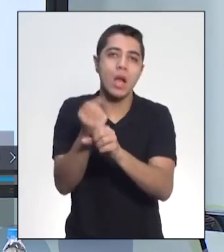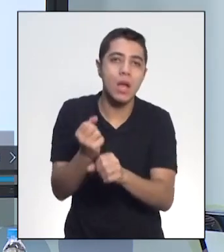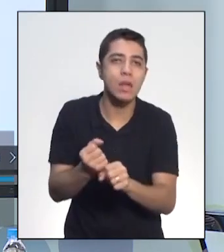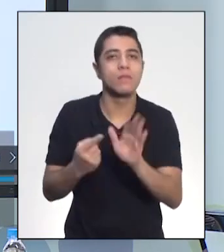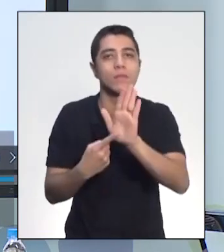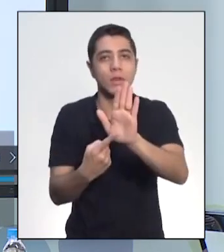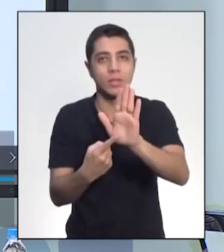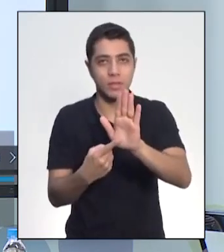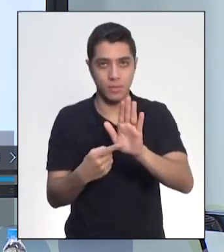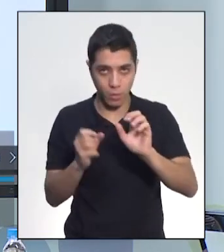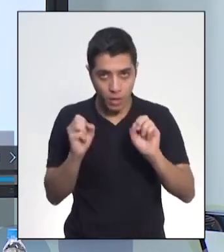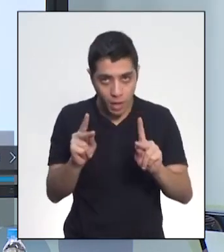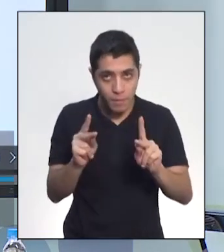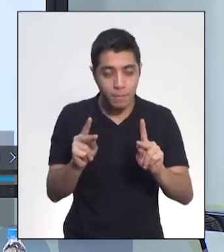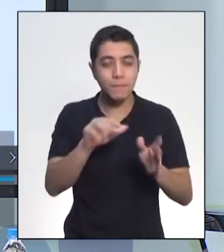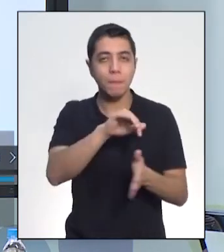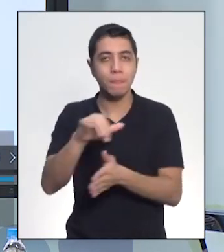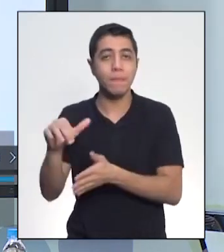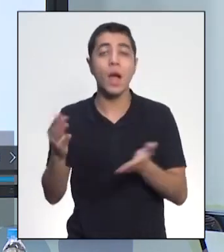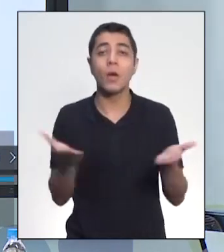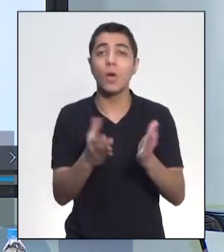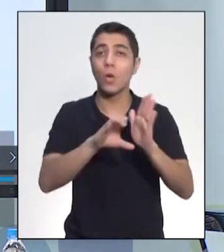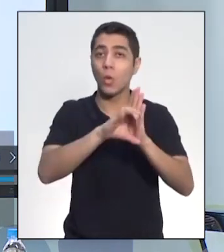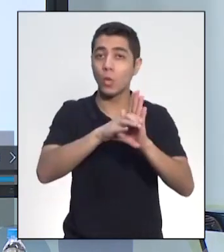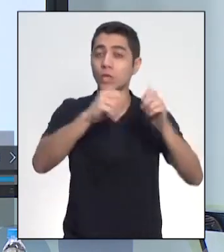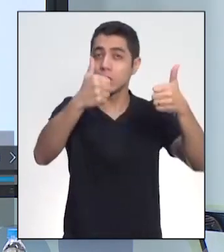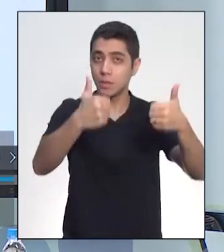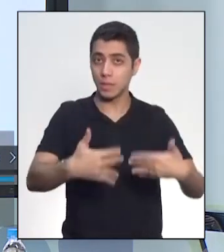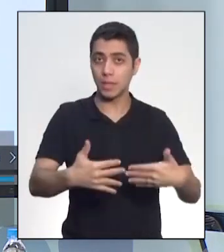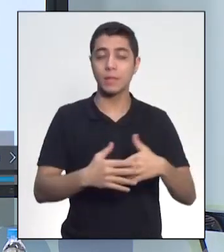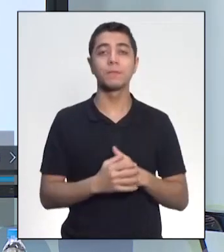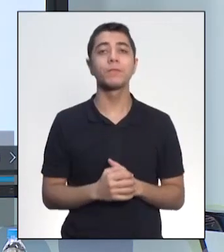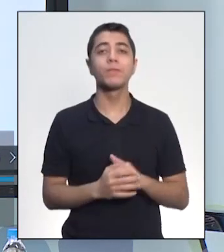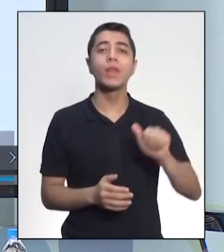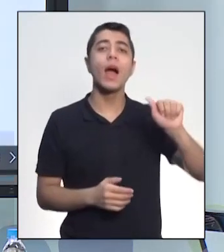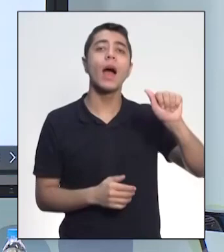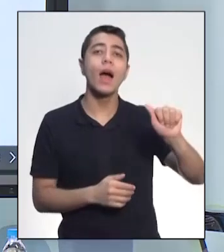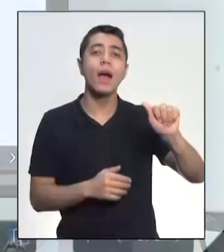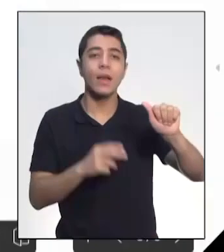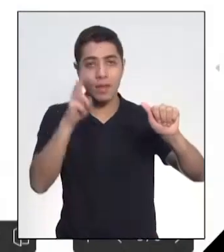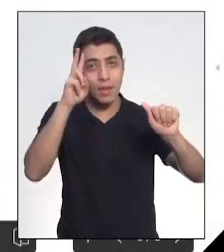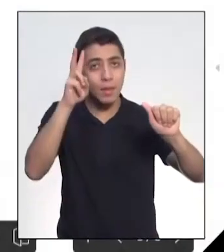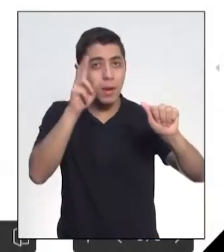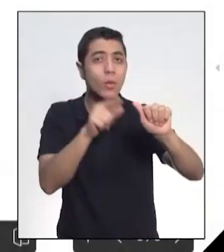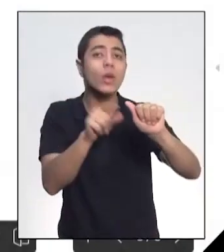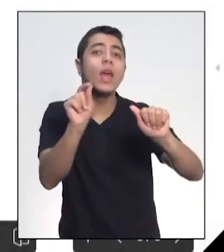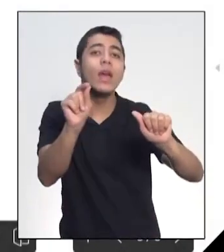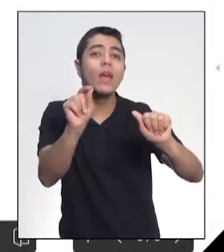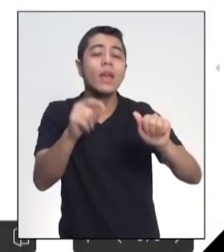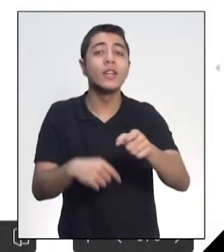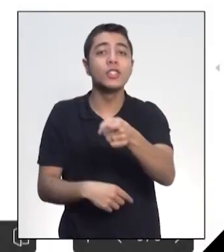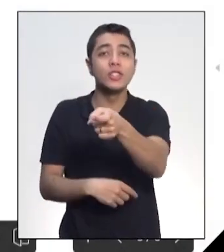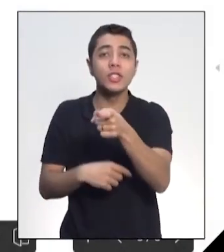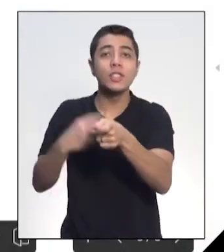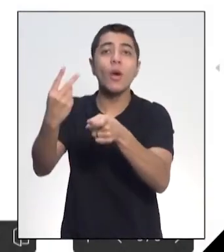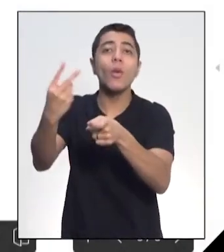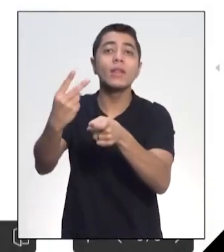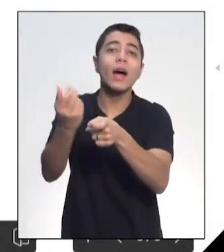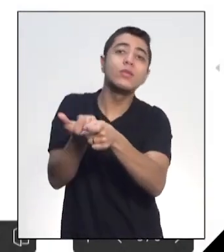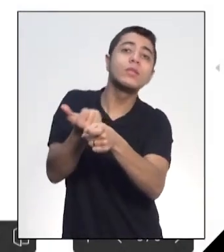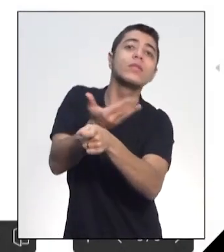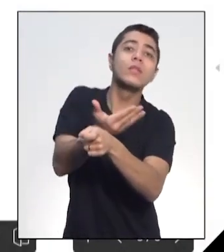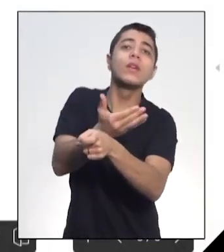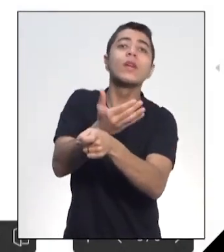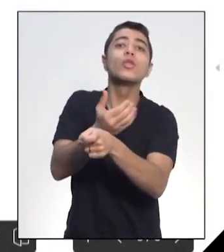O A é o coeficiente do x ao quadrado. Quem está na frente do x²? Não é o número 1 invisível? Então, meu A vale...